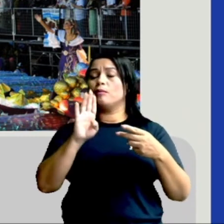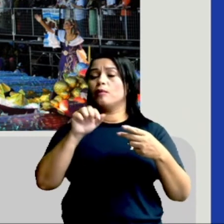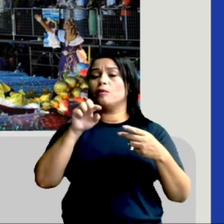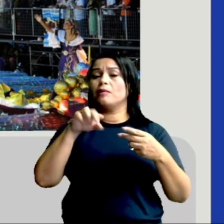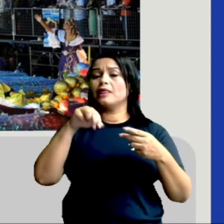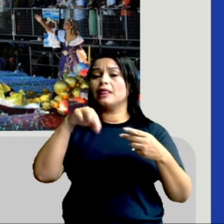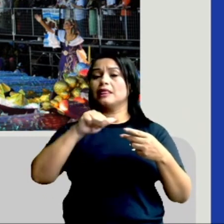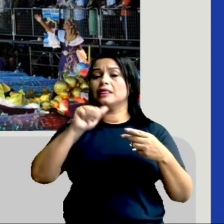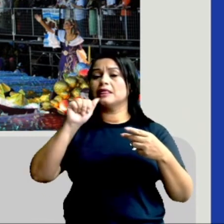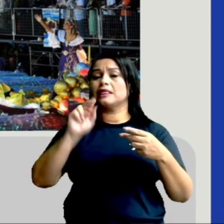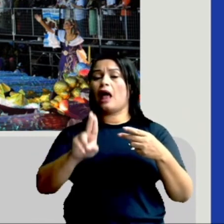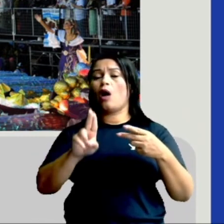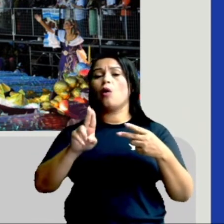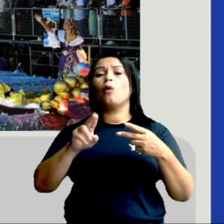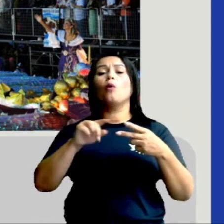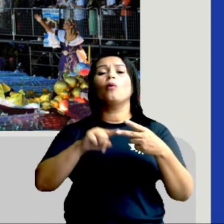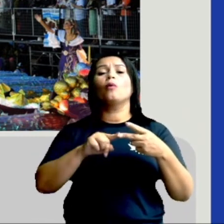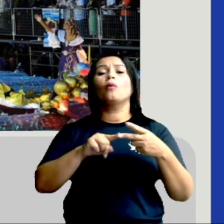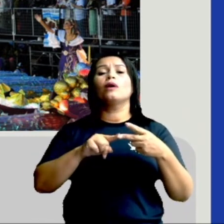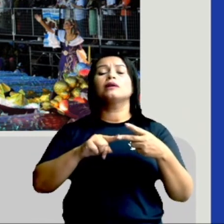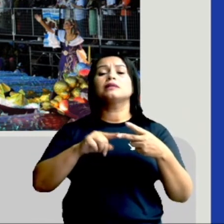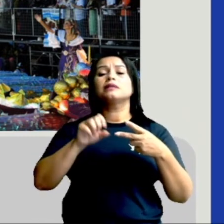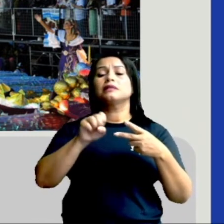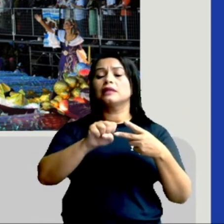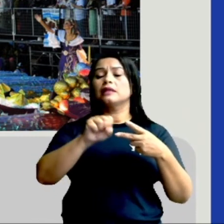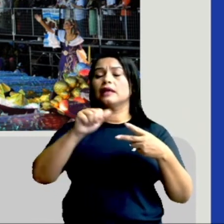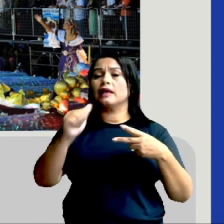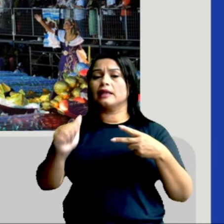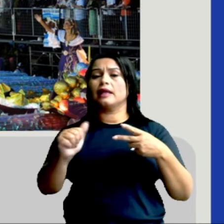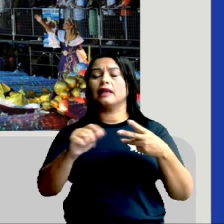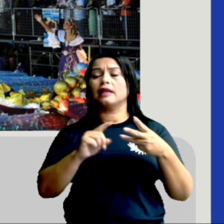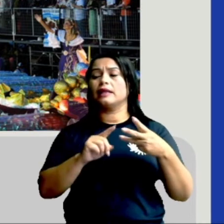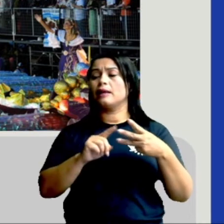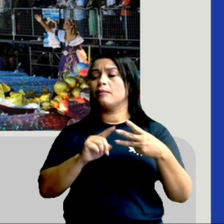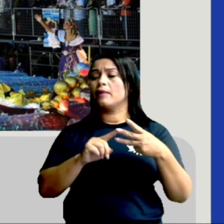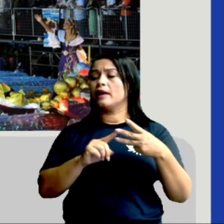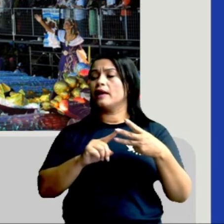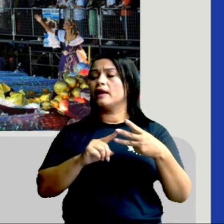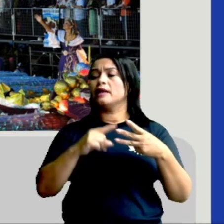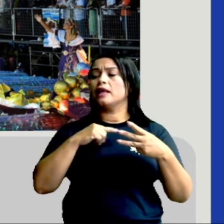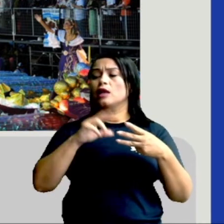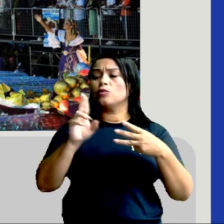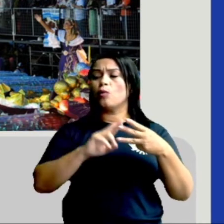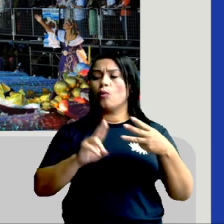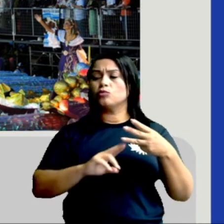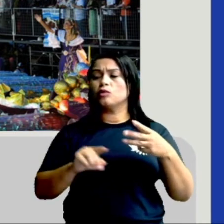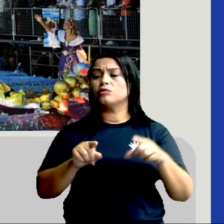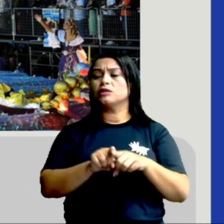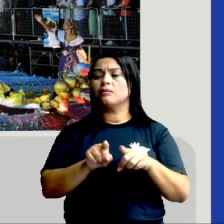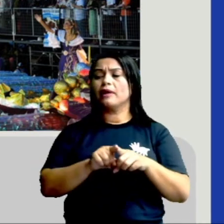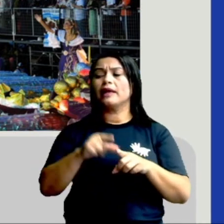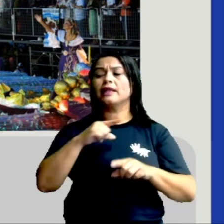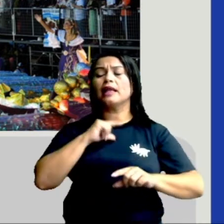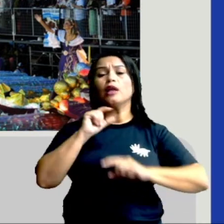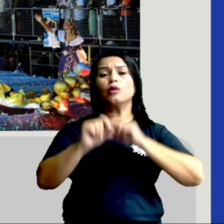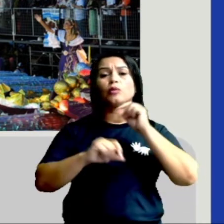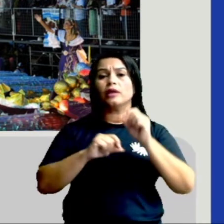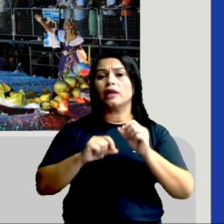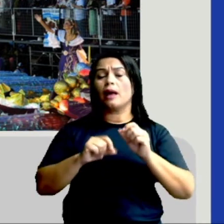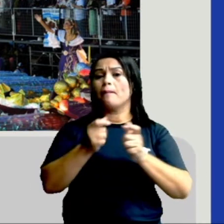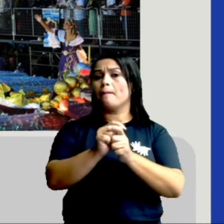aí Santa Cruz do Sul e Santa Rosa, no Rio Grande do Sul. Considerada a maior festa alemã das Américas,